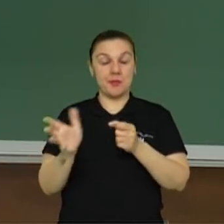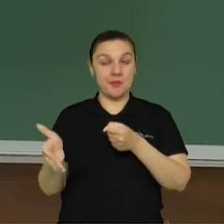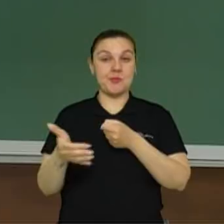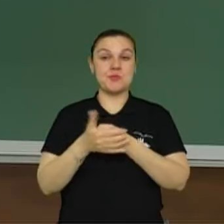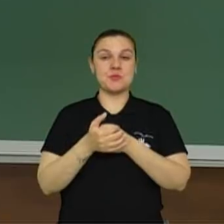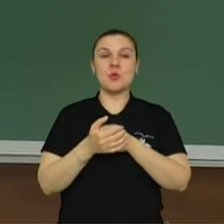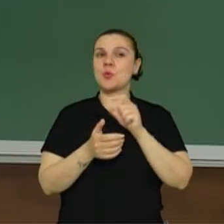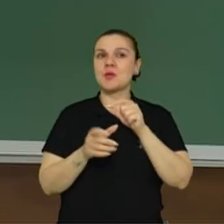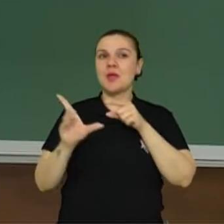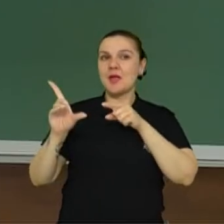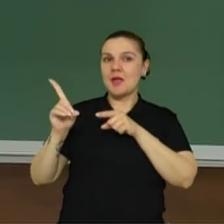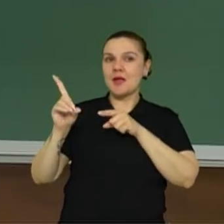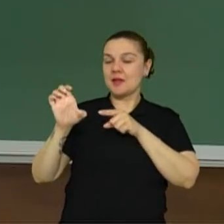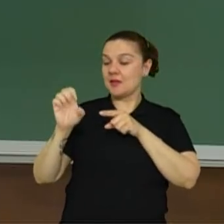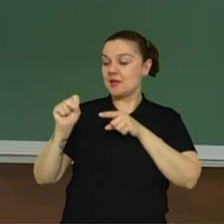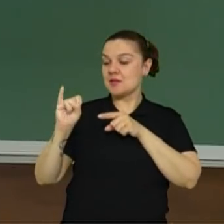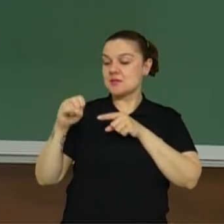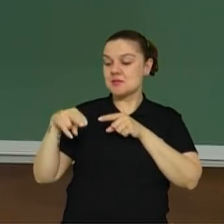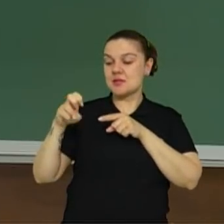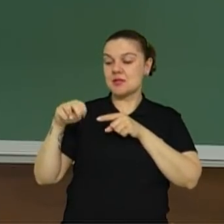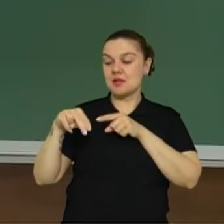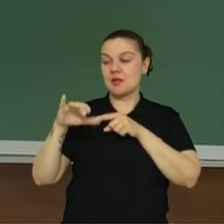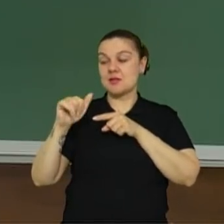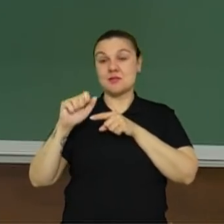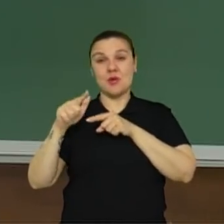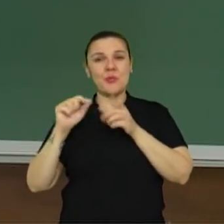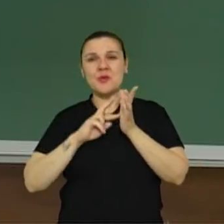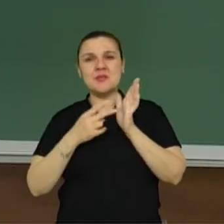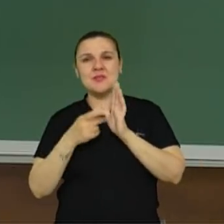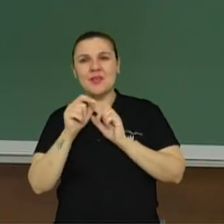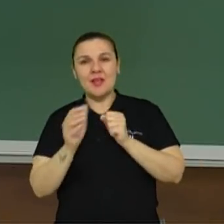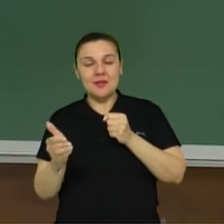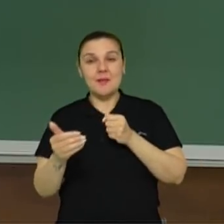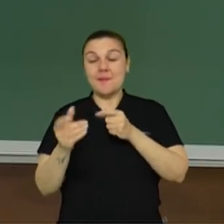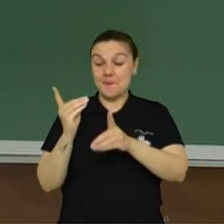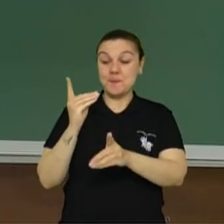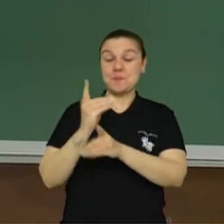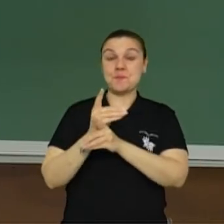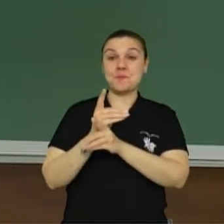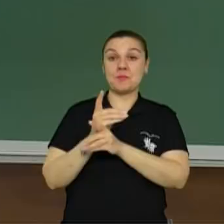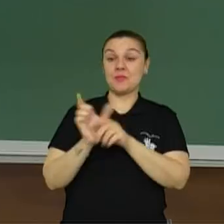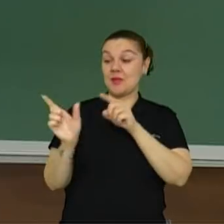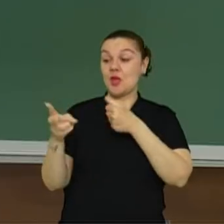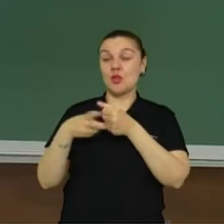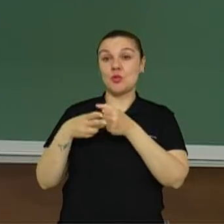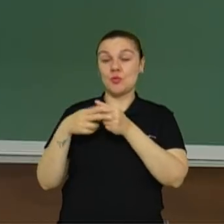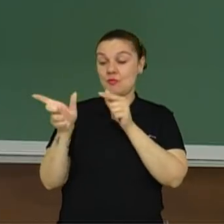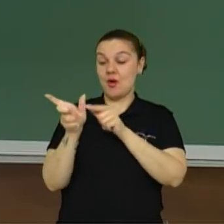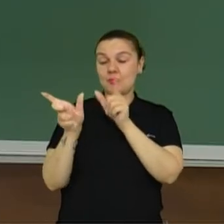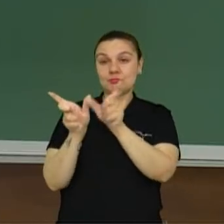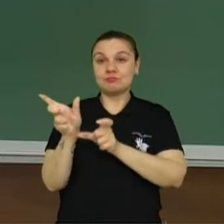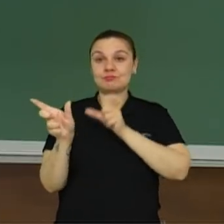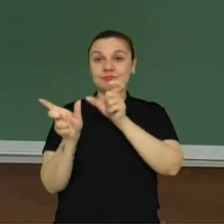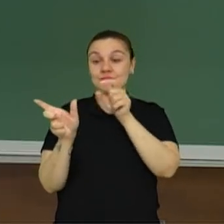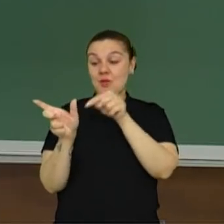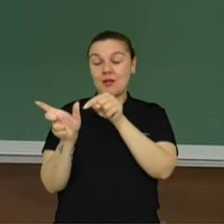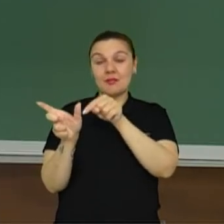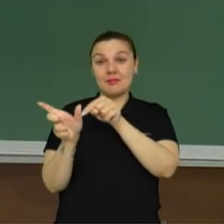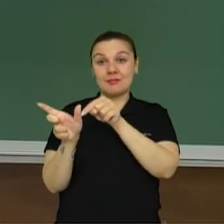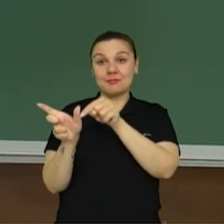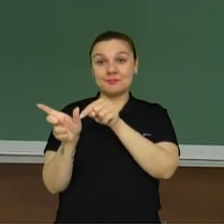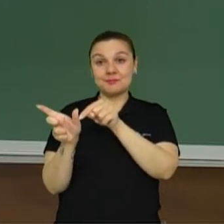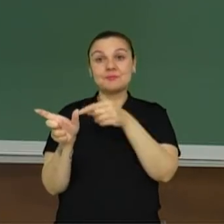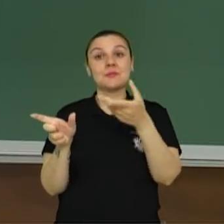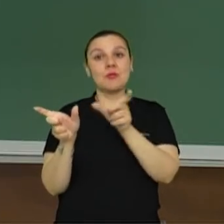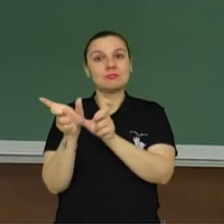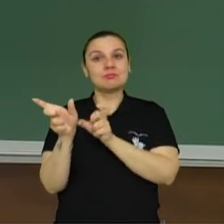O que era o sujeito desinencial, professor? Aquele que nós conseguimos identificar através da terminação verbal. Tá?